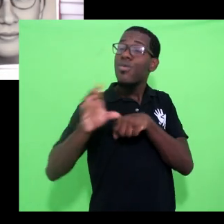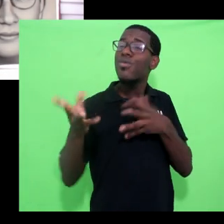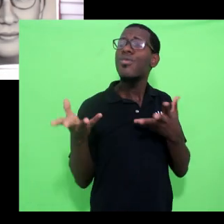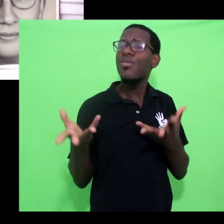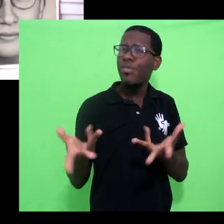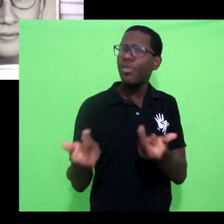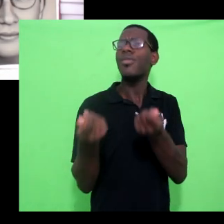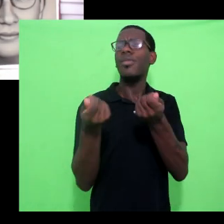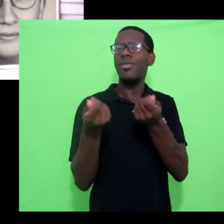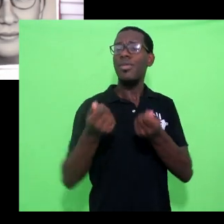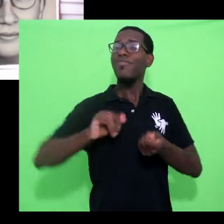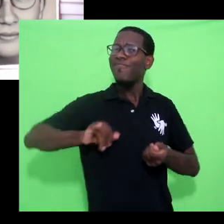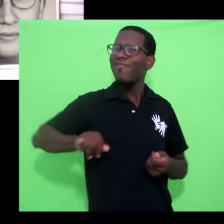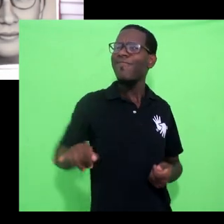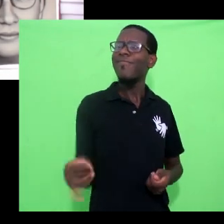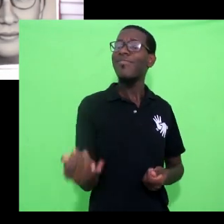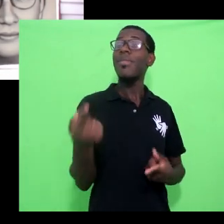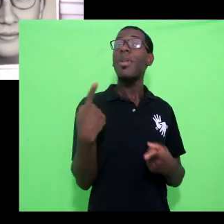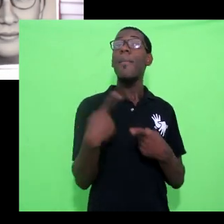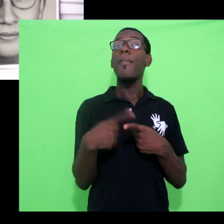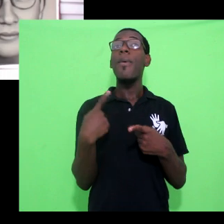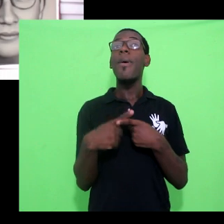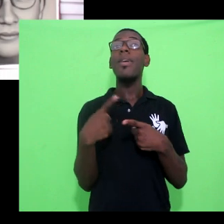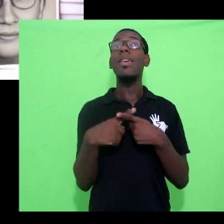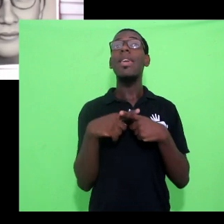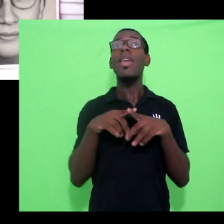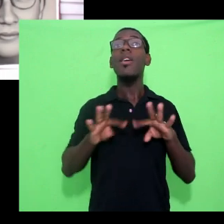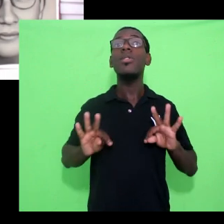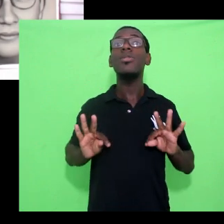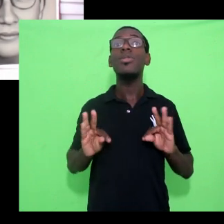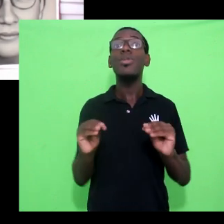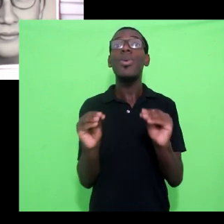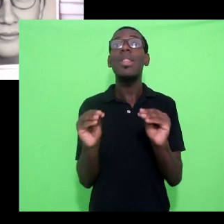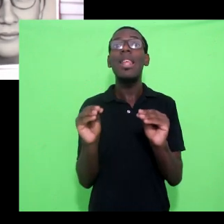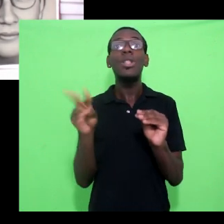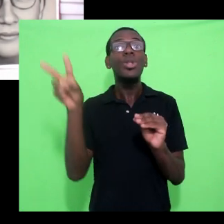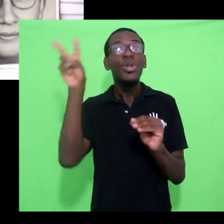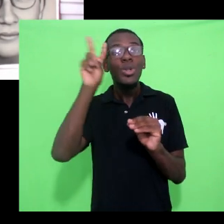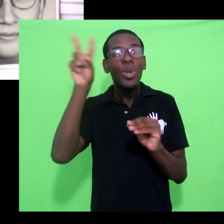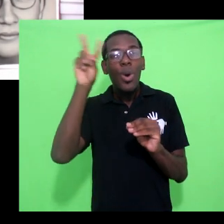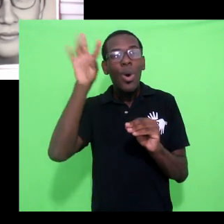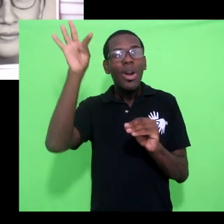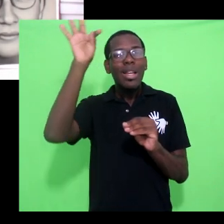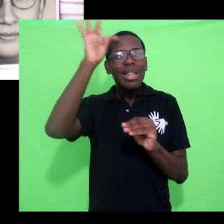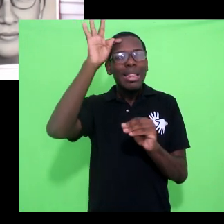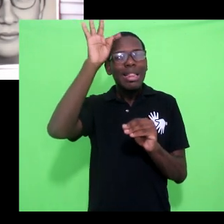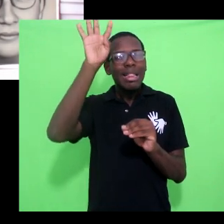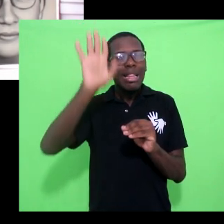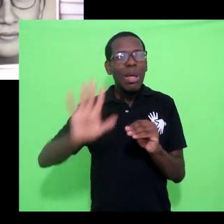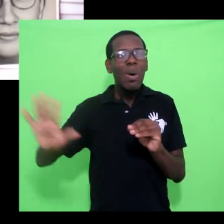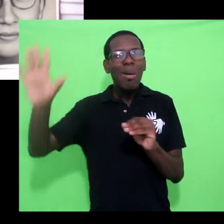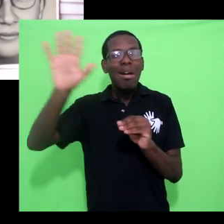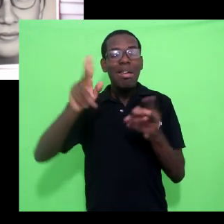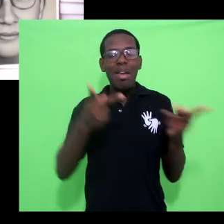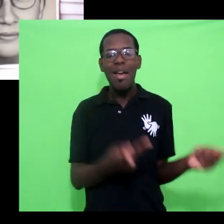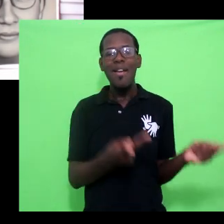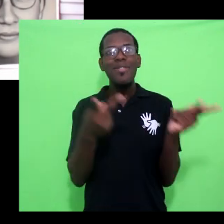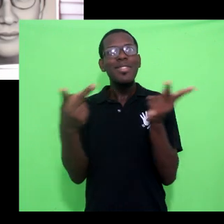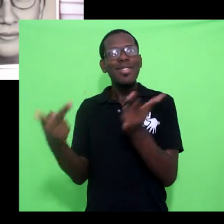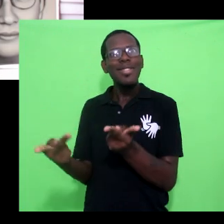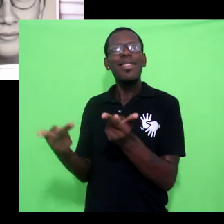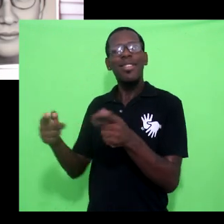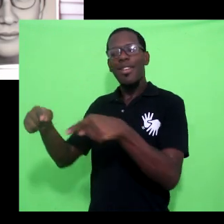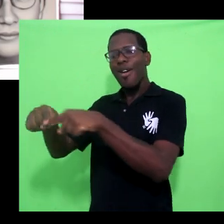entre outros que estavam envolvidos lá com esse curso. Então foi um curso muito proveitoso, porque